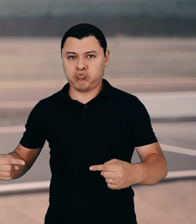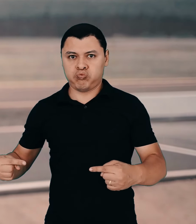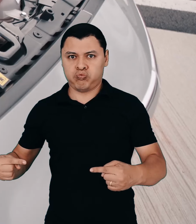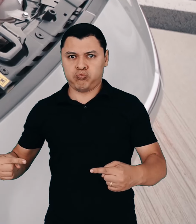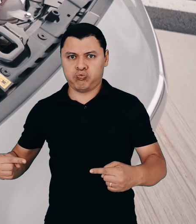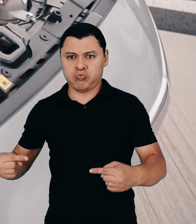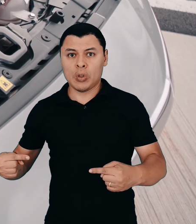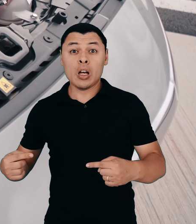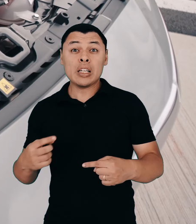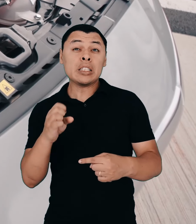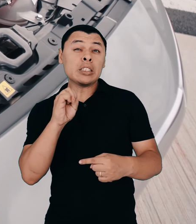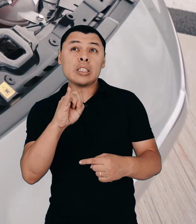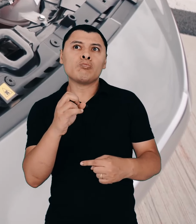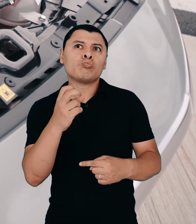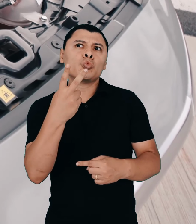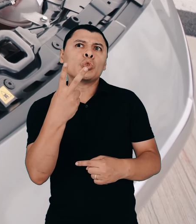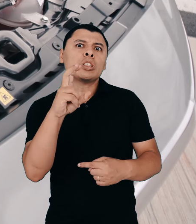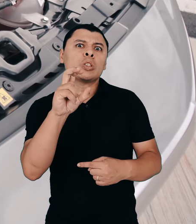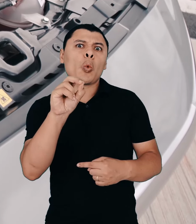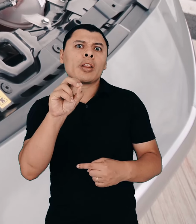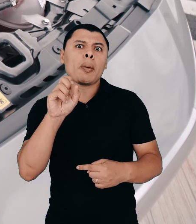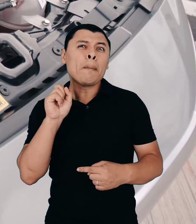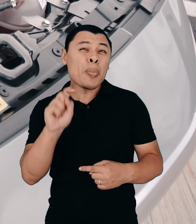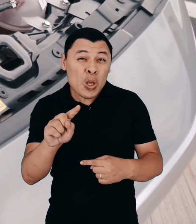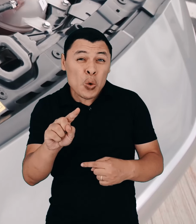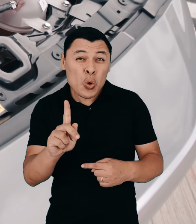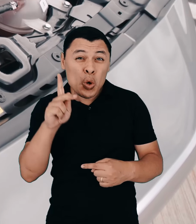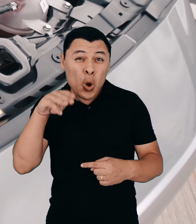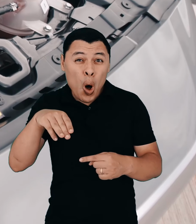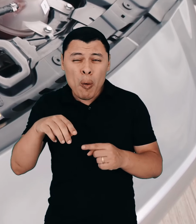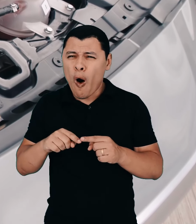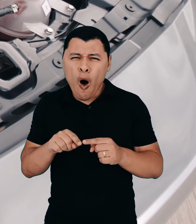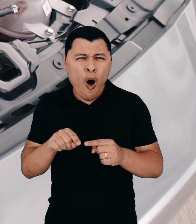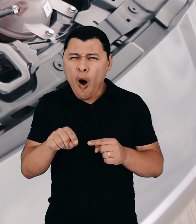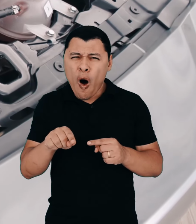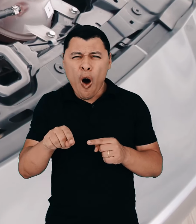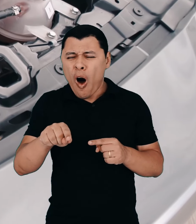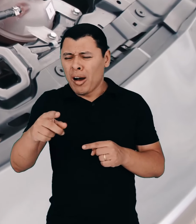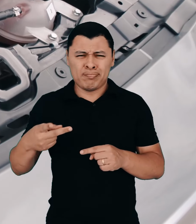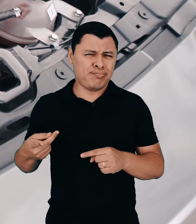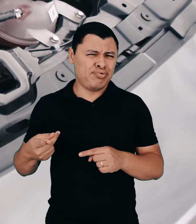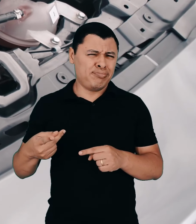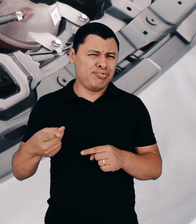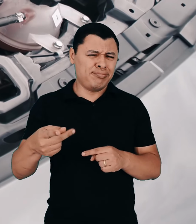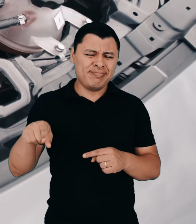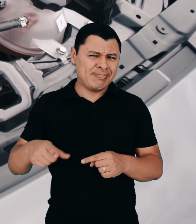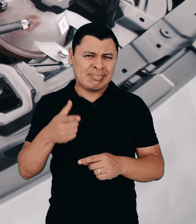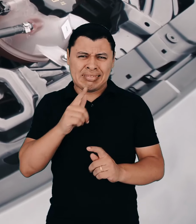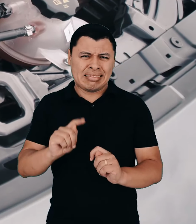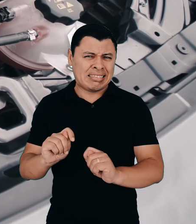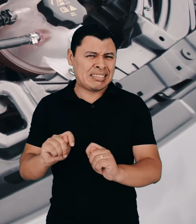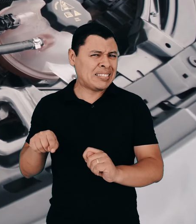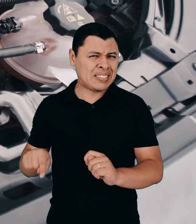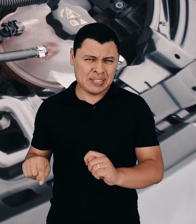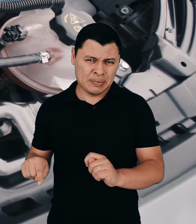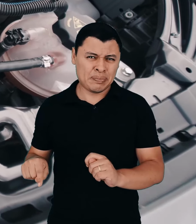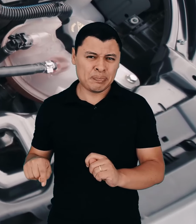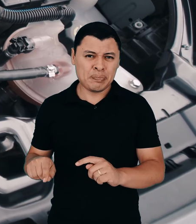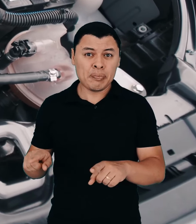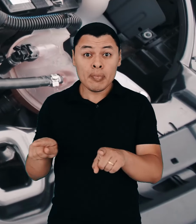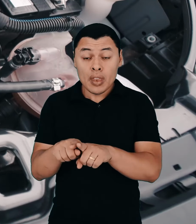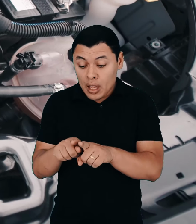aí que você precisa pensar aí em correr, é o corrente por praticamente toda a vida do motor. E é um motor de curso longo, né? 70